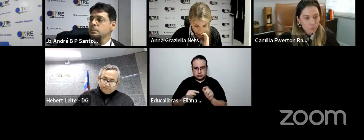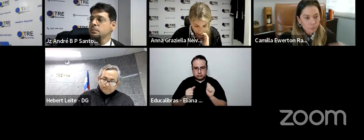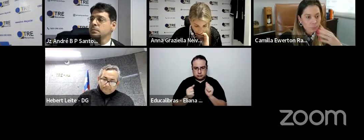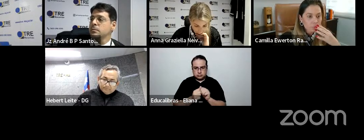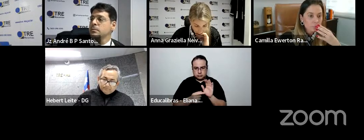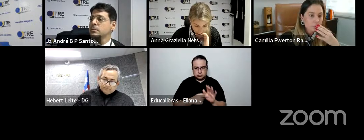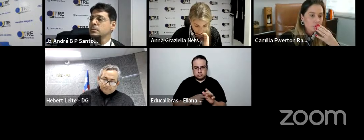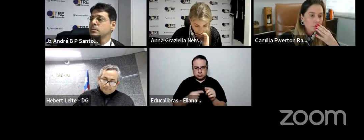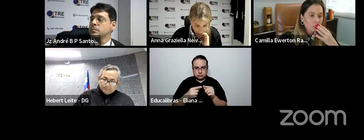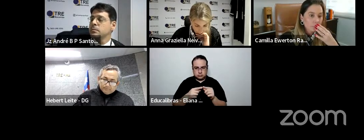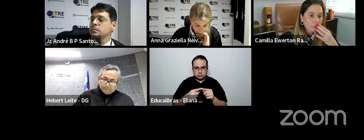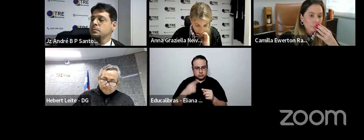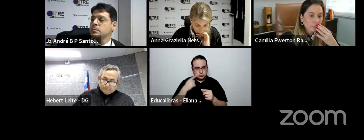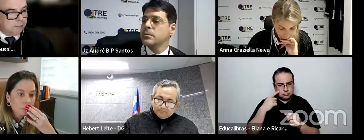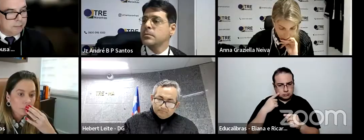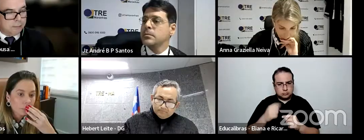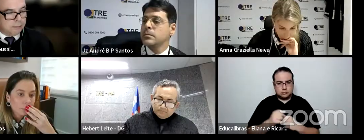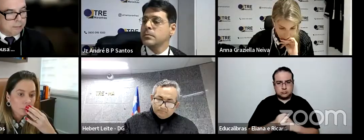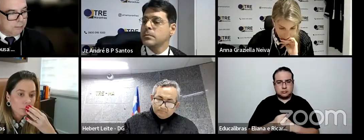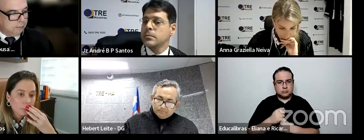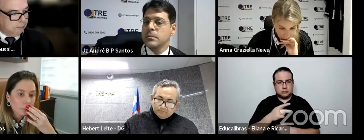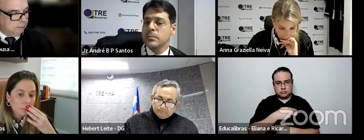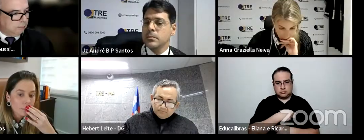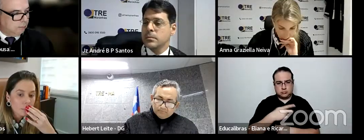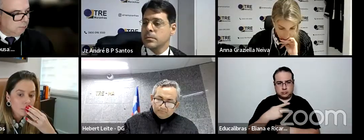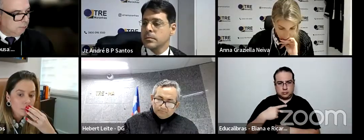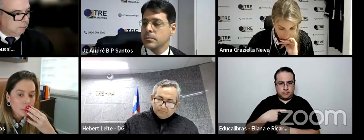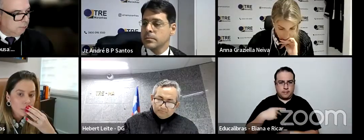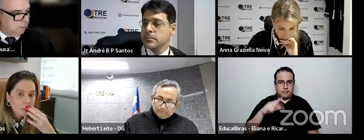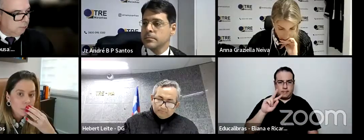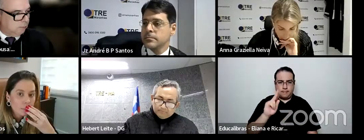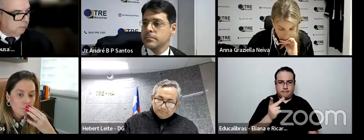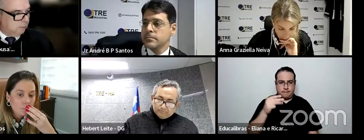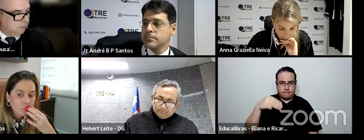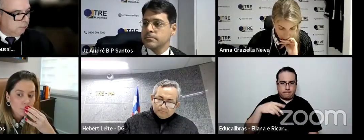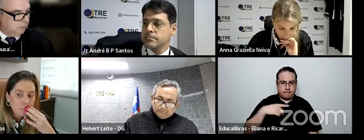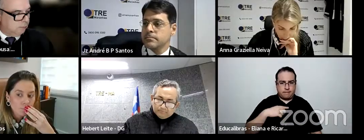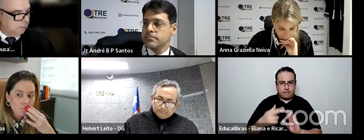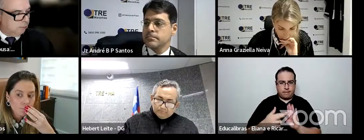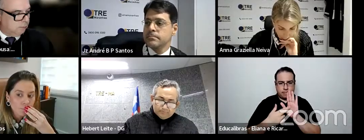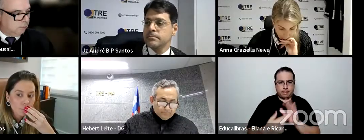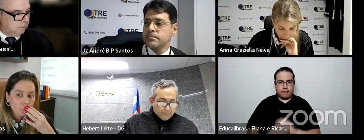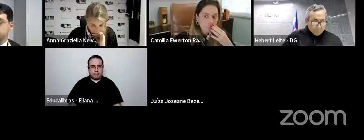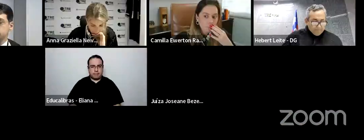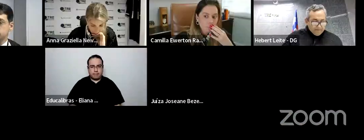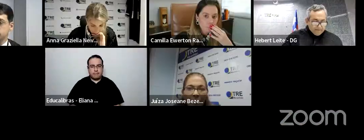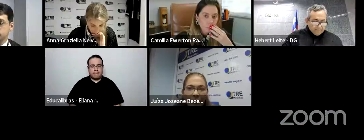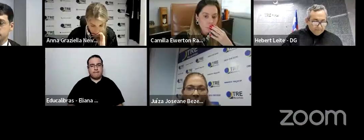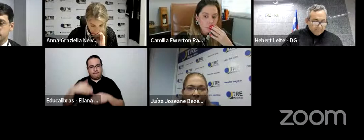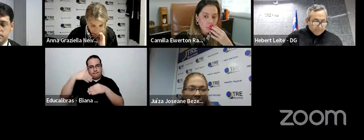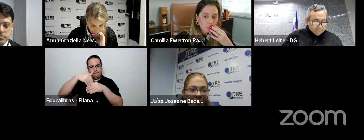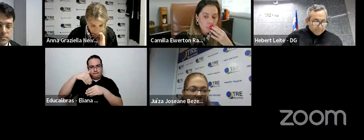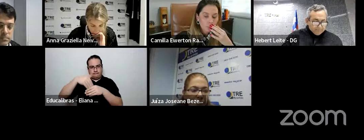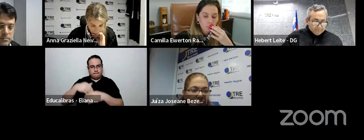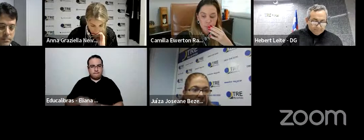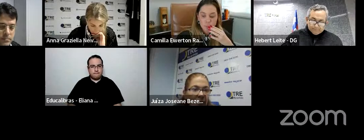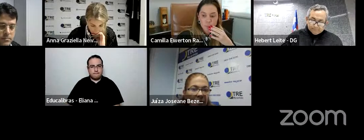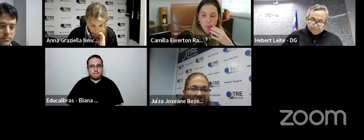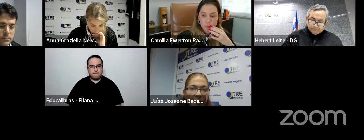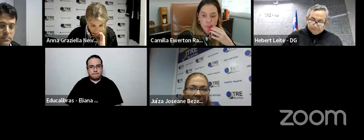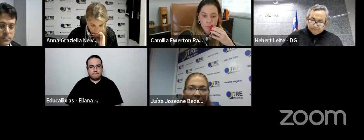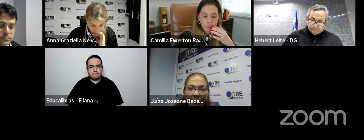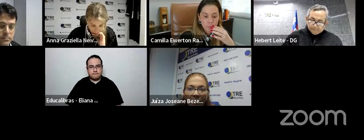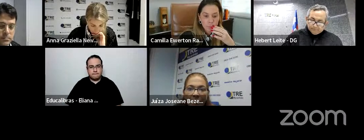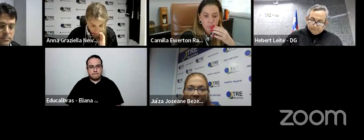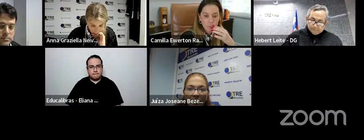procurador da república Dr Nilton Melo Nossa representante eleitoral 10